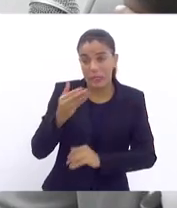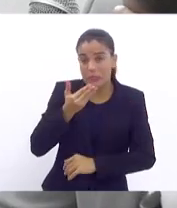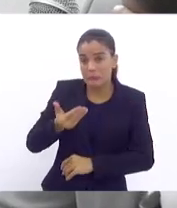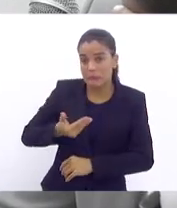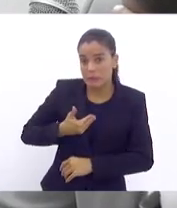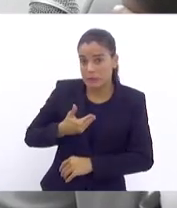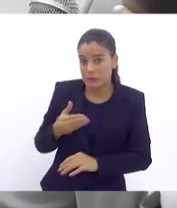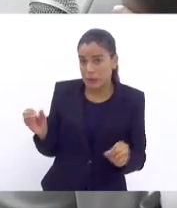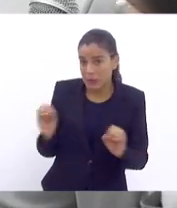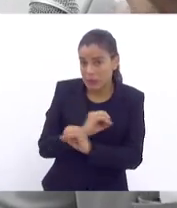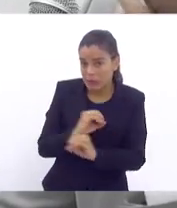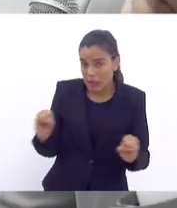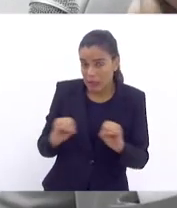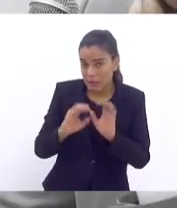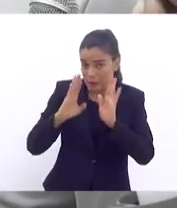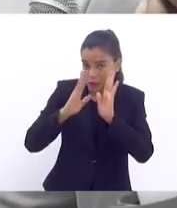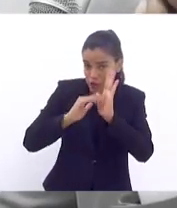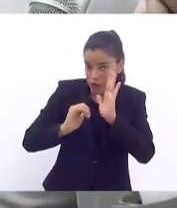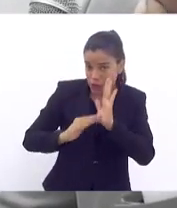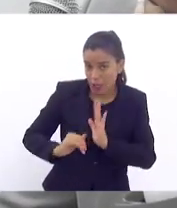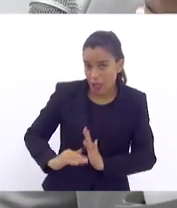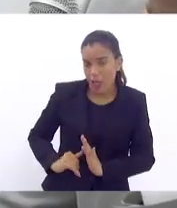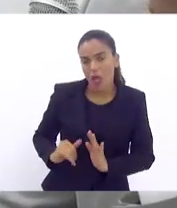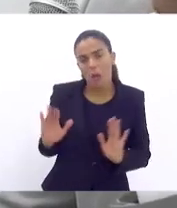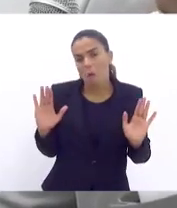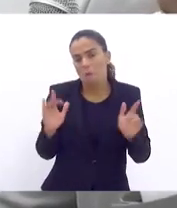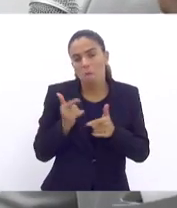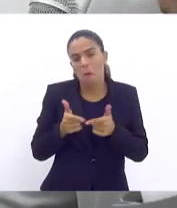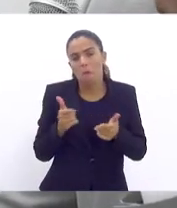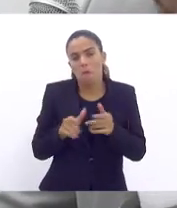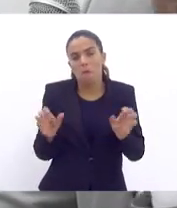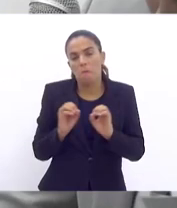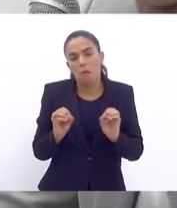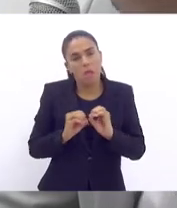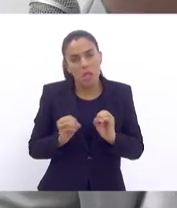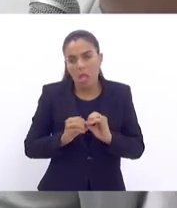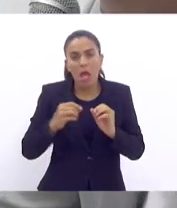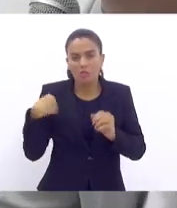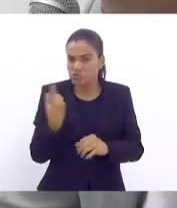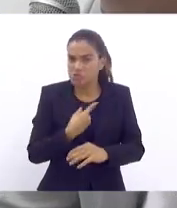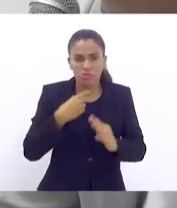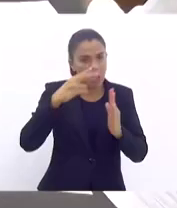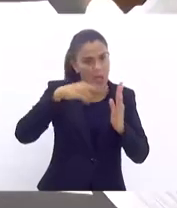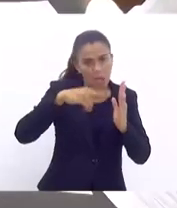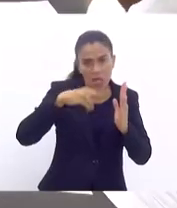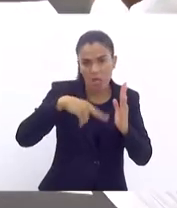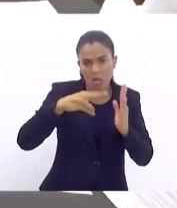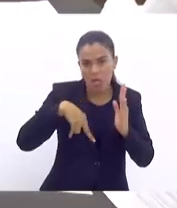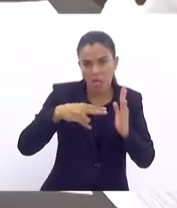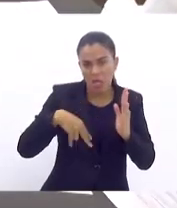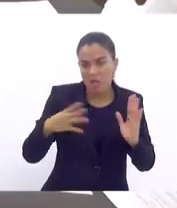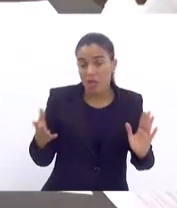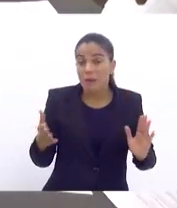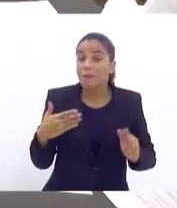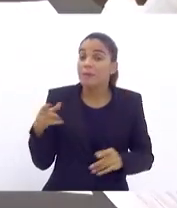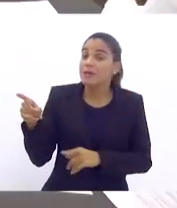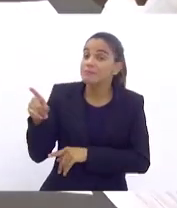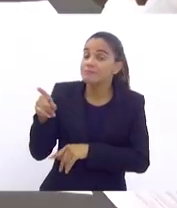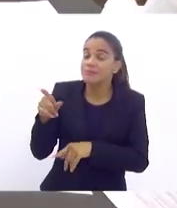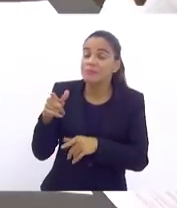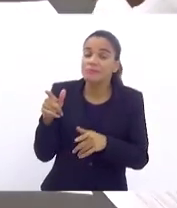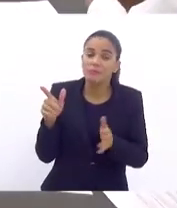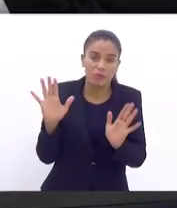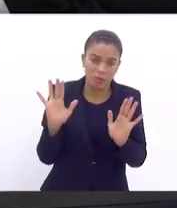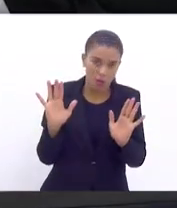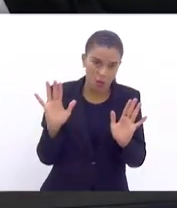Expresso de retirada de pauta não haveria problema algum leríamos aqui o o relatório mas houve não não